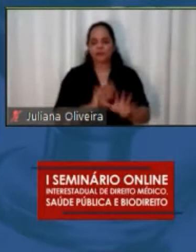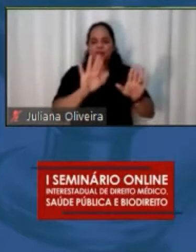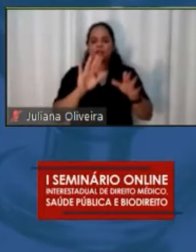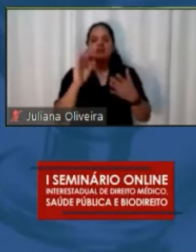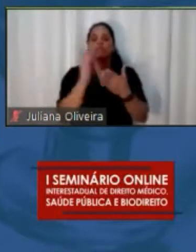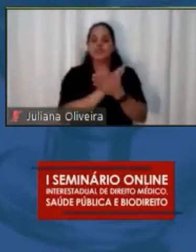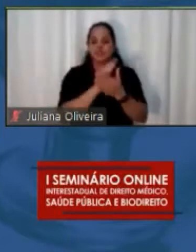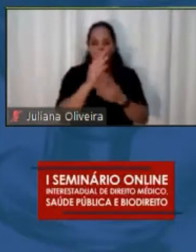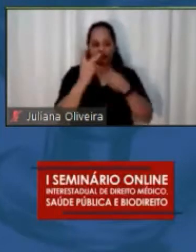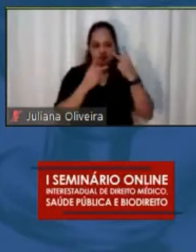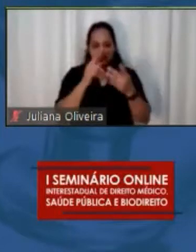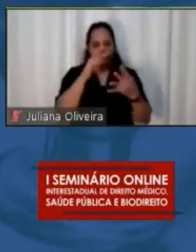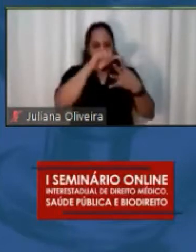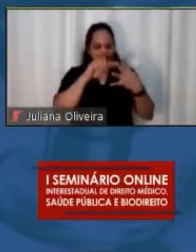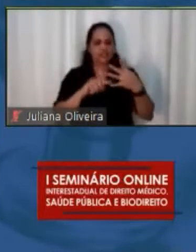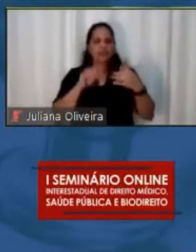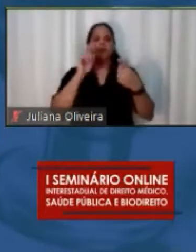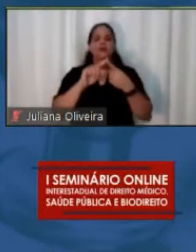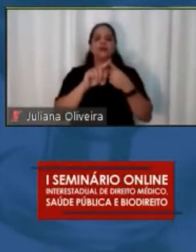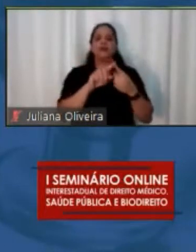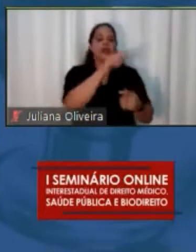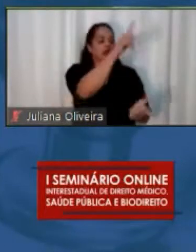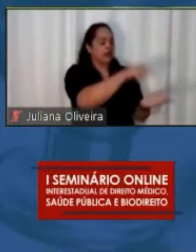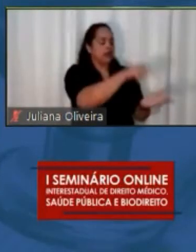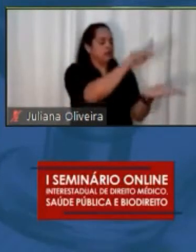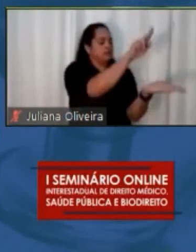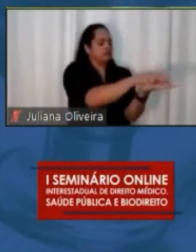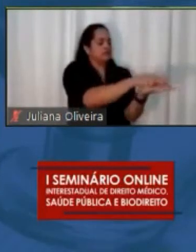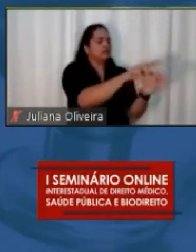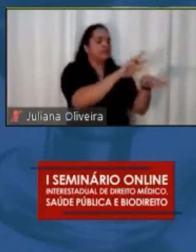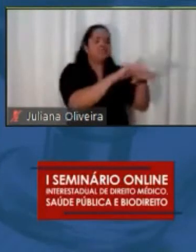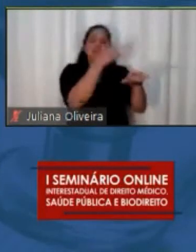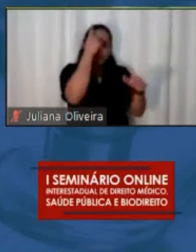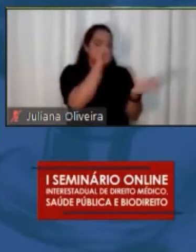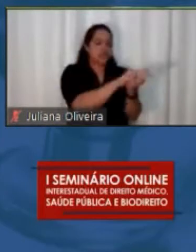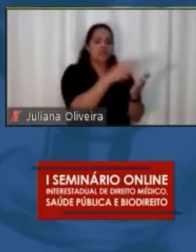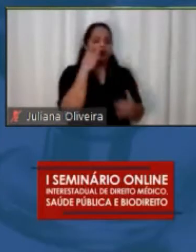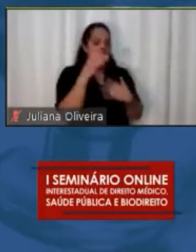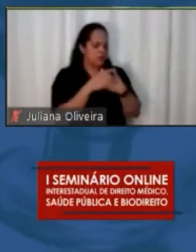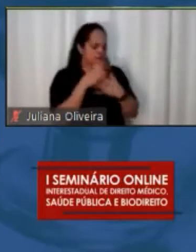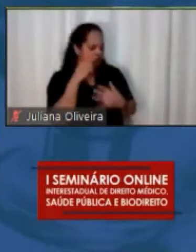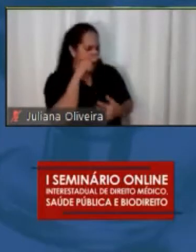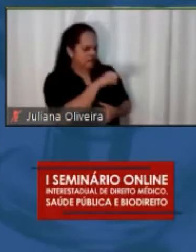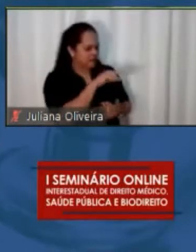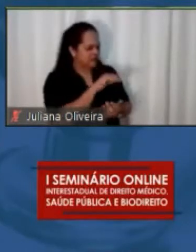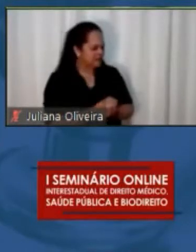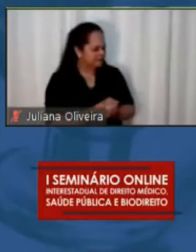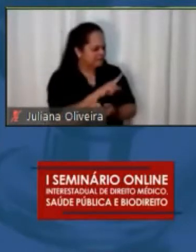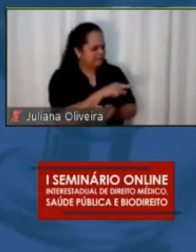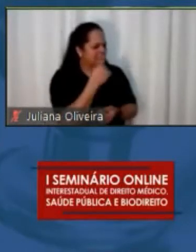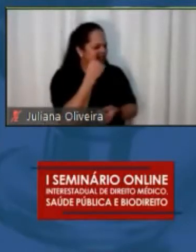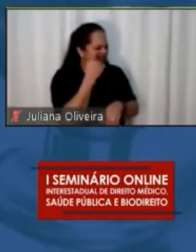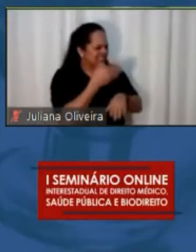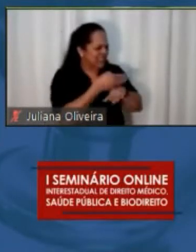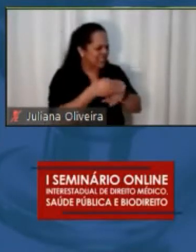Primeiro, o manejo do paciente. Significa você determinar as causas que levam à anemia e tratar